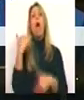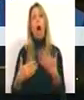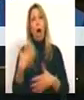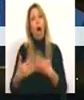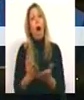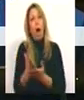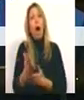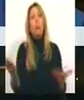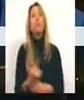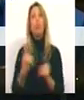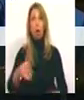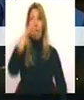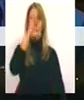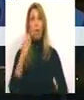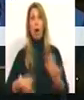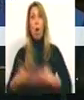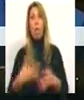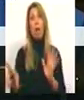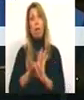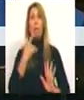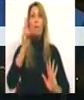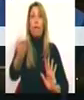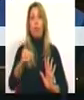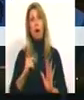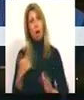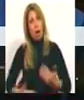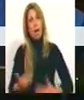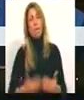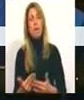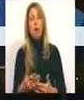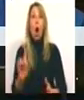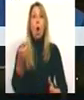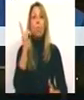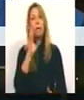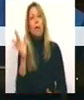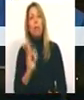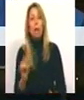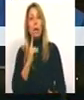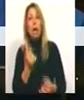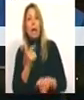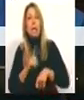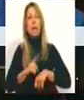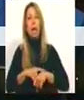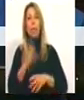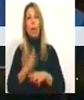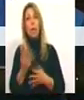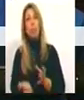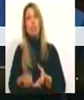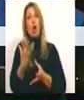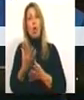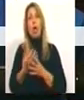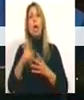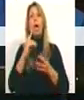Governo não avança com a legislação que tem que avançar, talvez tentando ganhar tempo para atingir um acordo com os seus parceiros